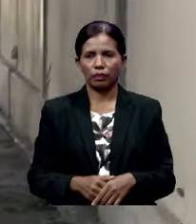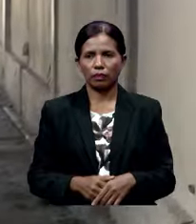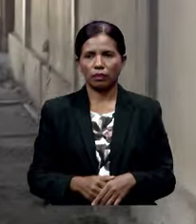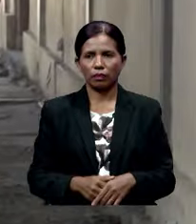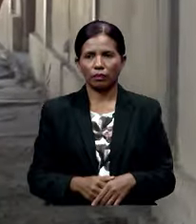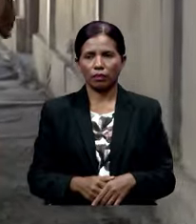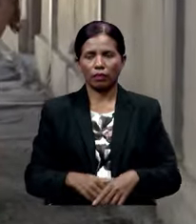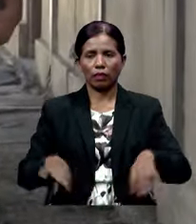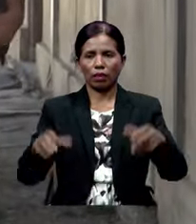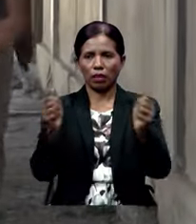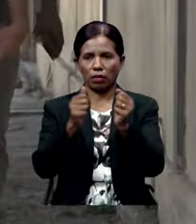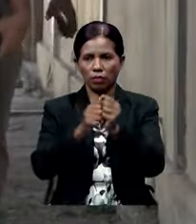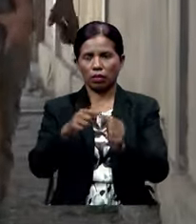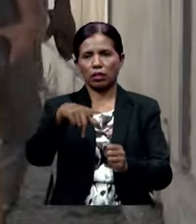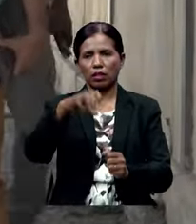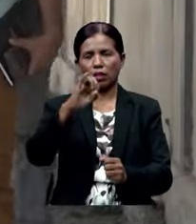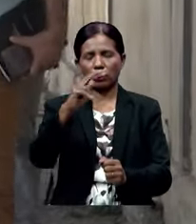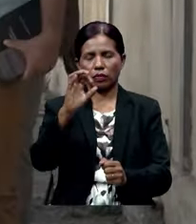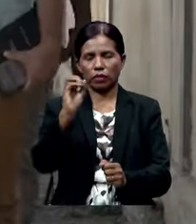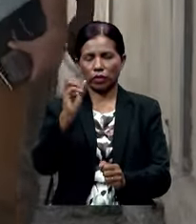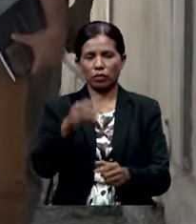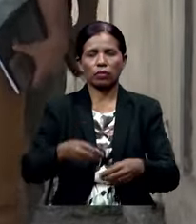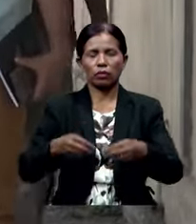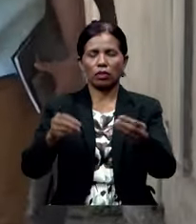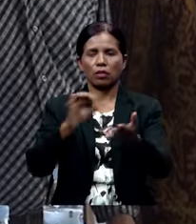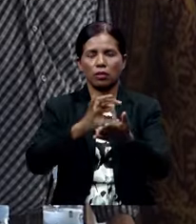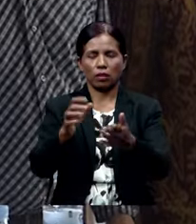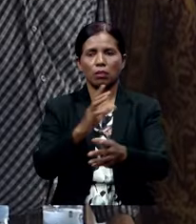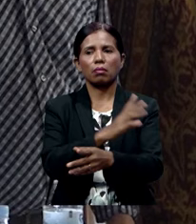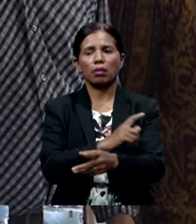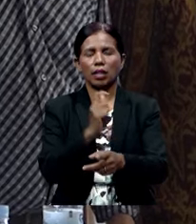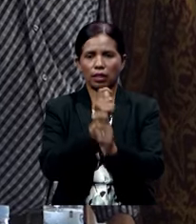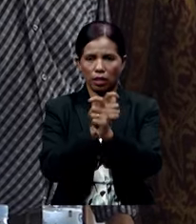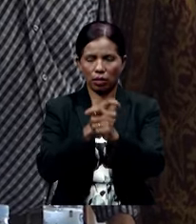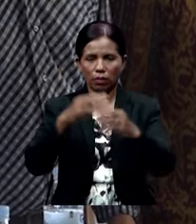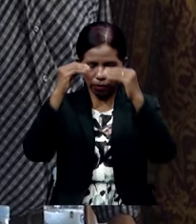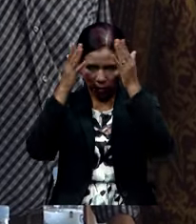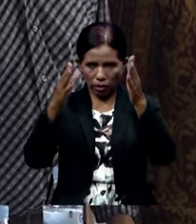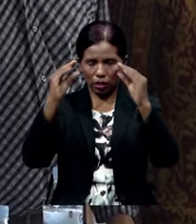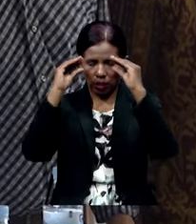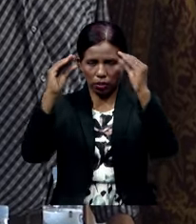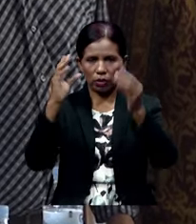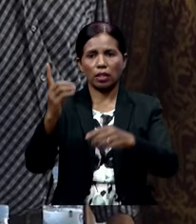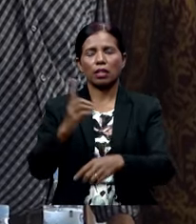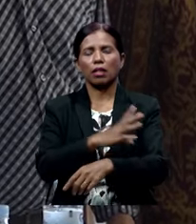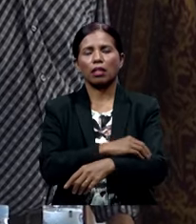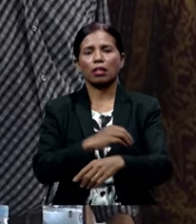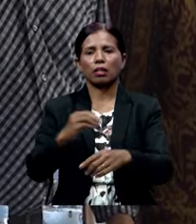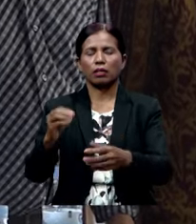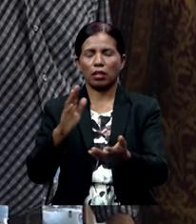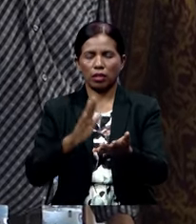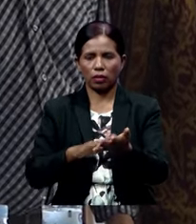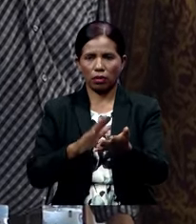Governo Serviço Ramuto Coim Fordepe ho di facilita formação Lian Tetun ba Professor Sira nebe hanor in disciplina Tetun e ensino